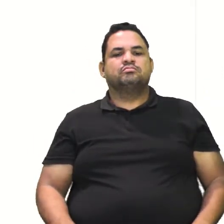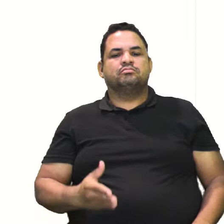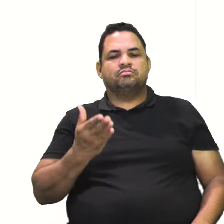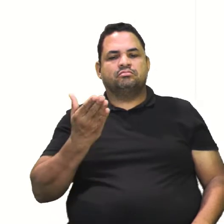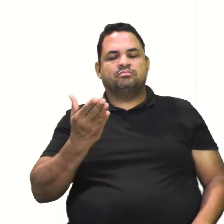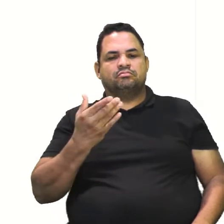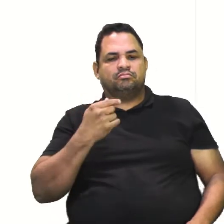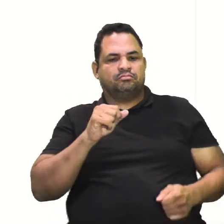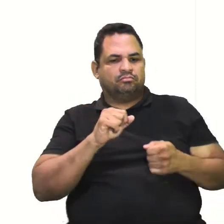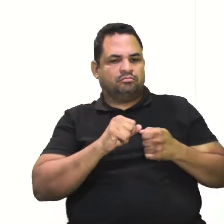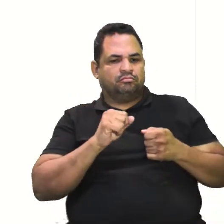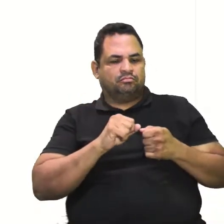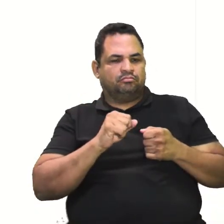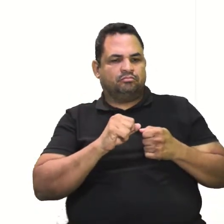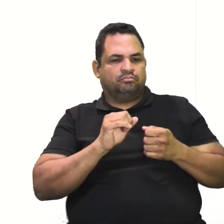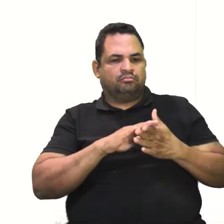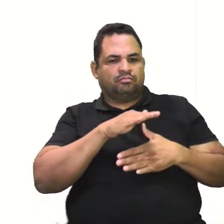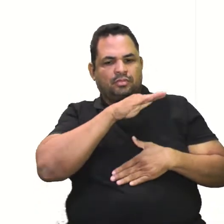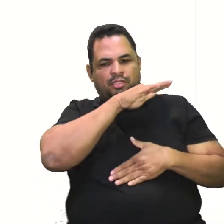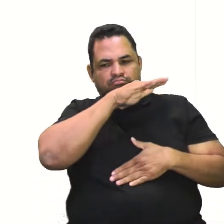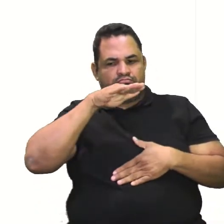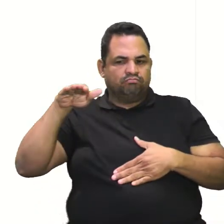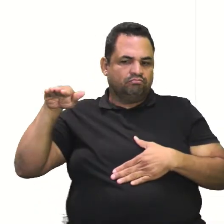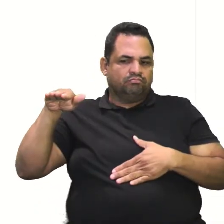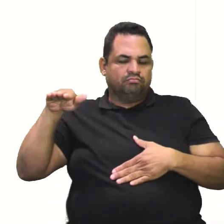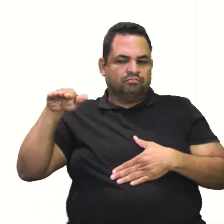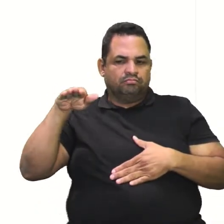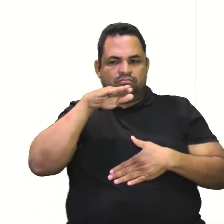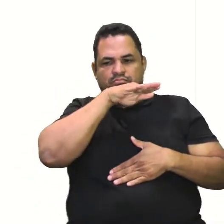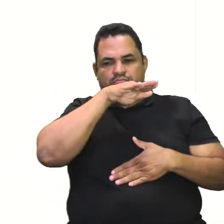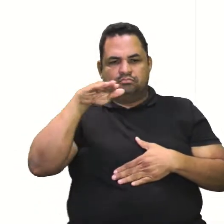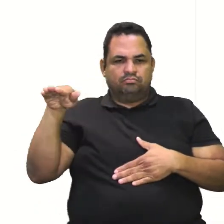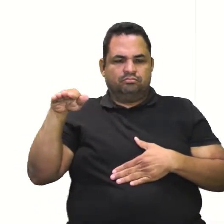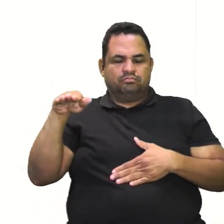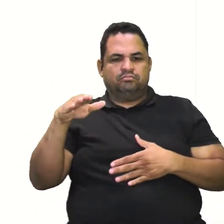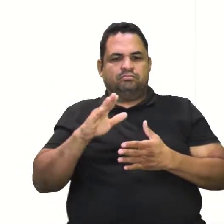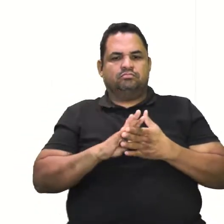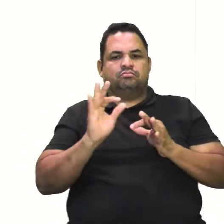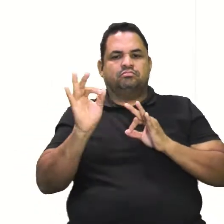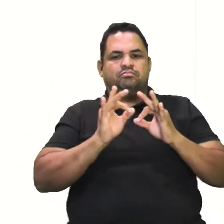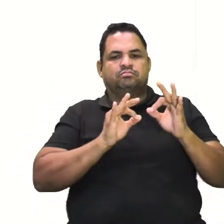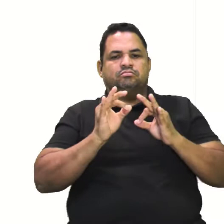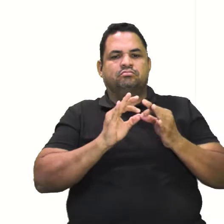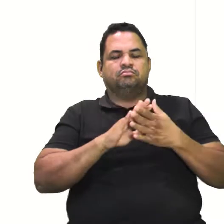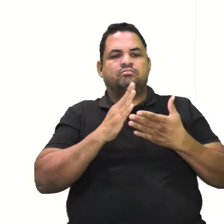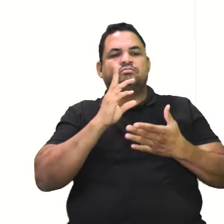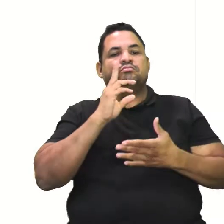nesse ponto foi feito um corte paralelo à base. Beleza. E aí forma uma